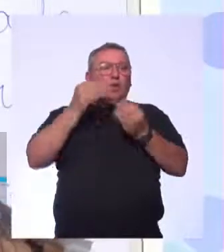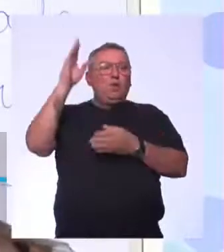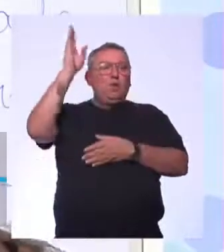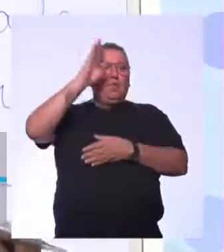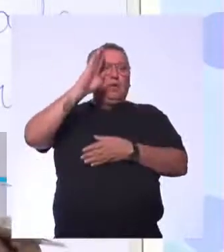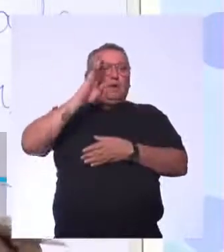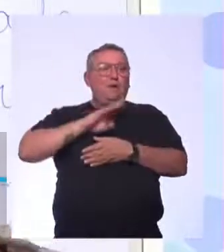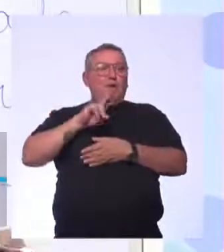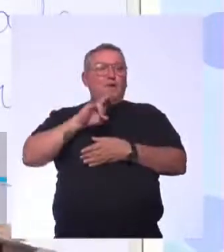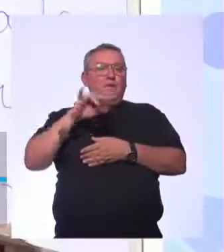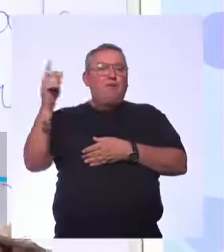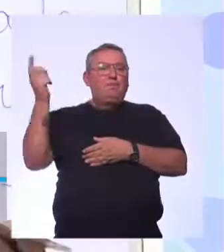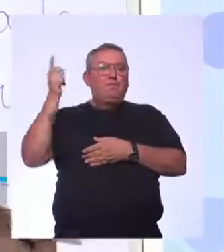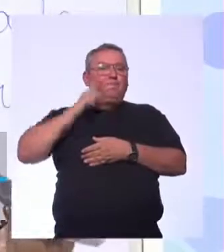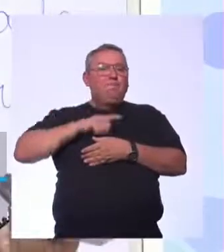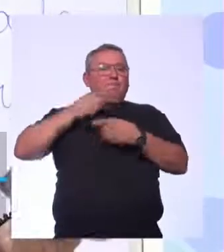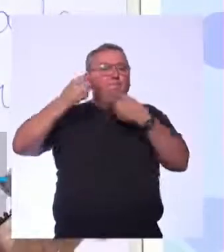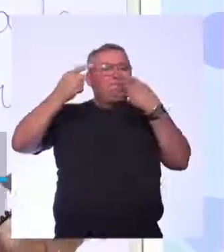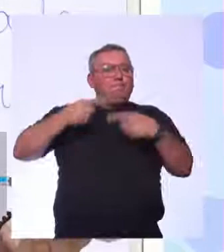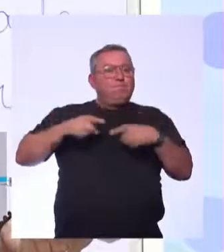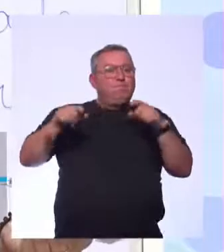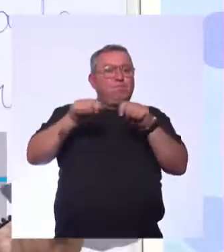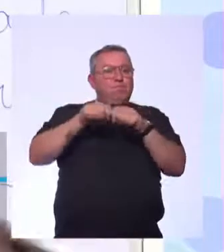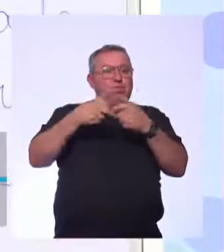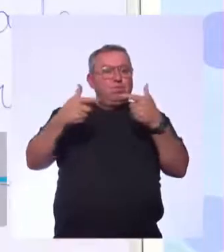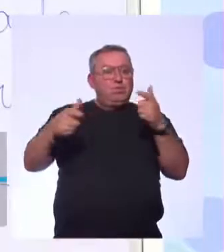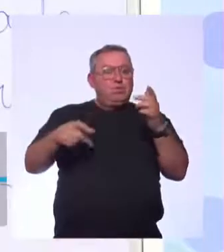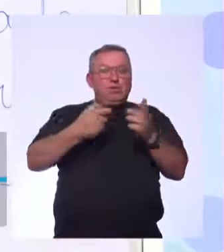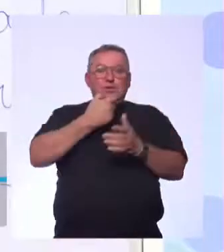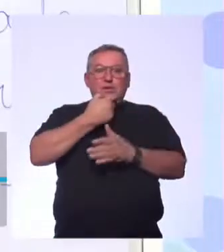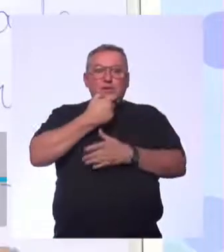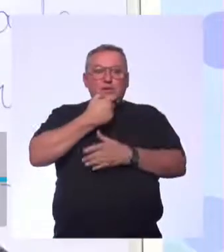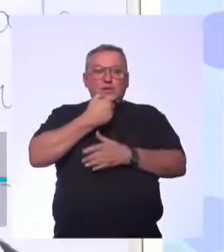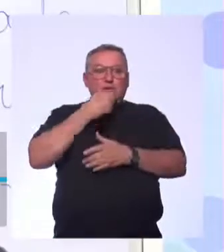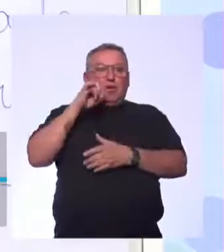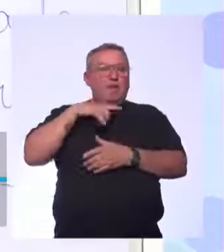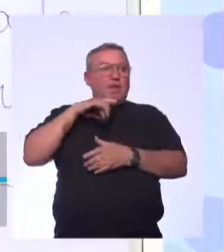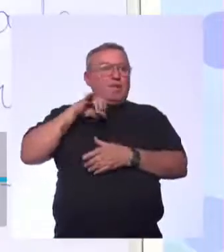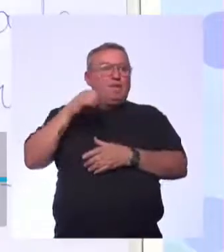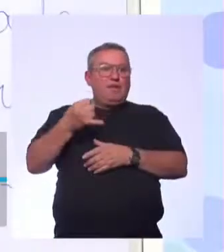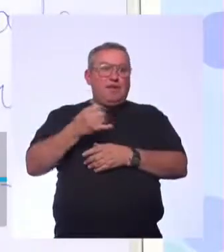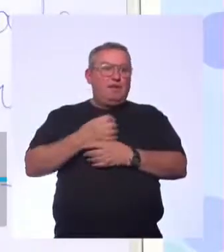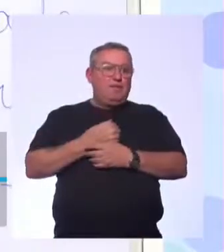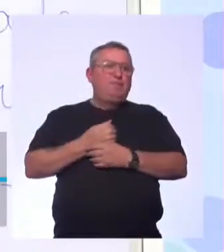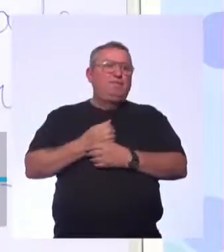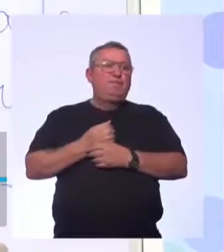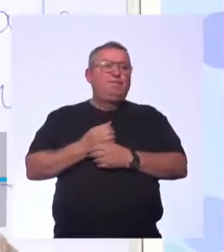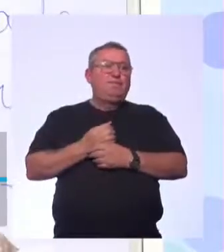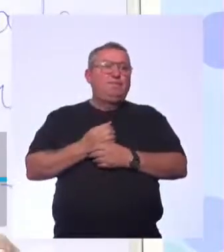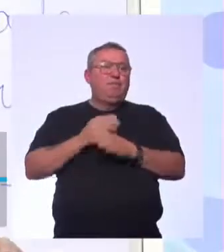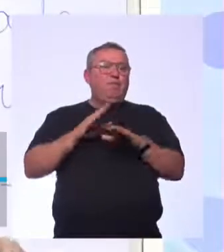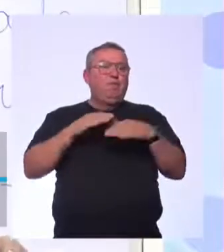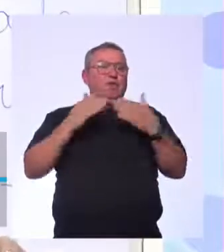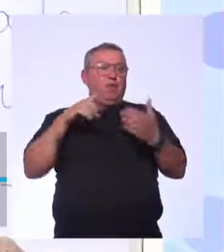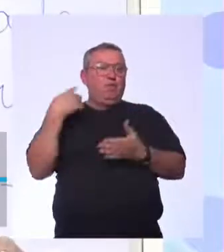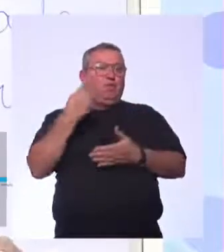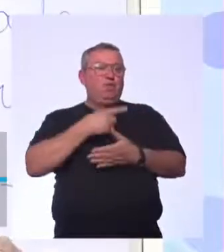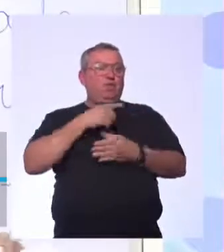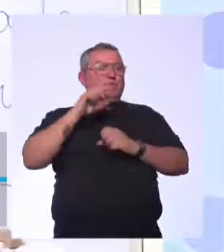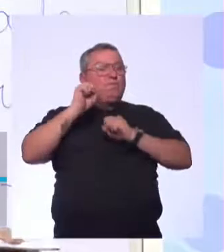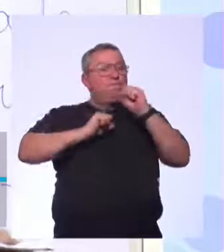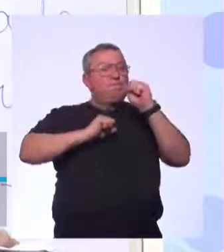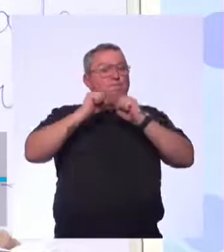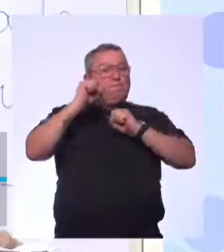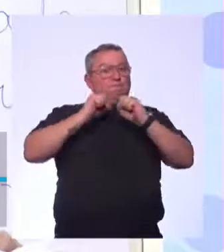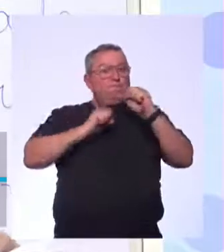vai conseguir competir com os produtos ingleses? Se a Inglaterra só tem vantagens nesse sistema. Então, a nossa